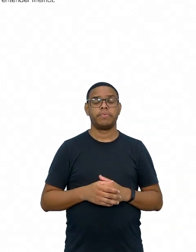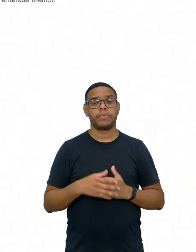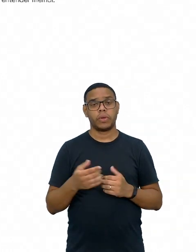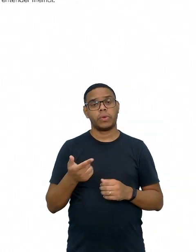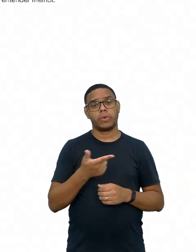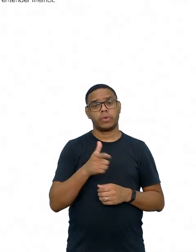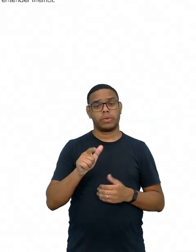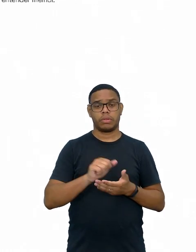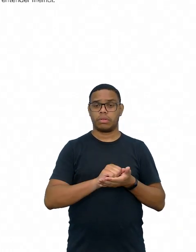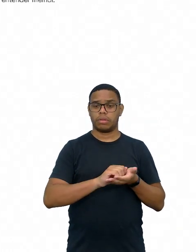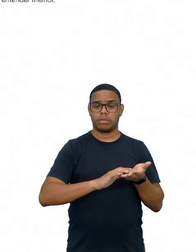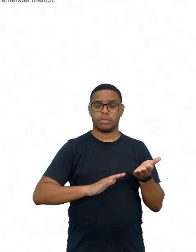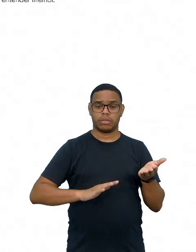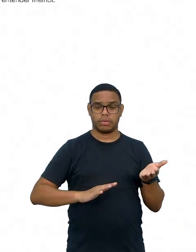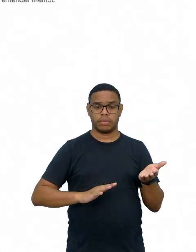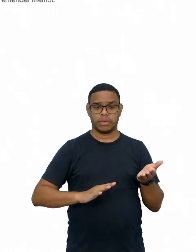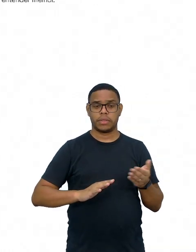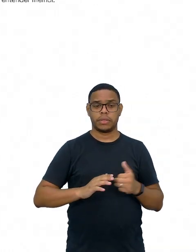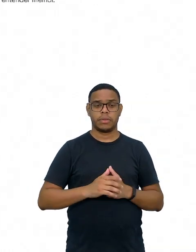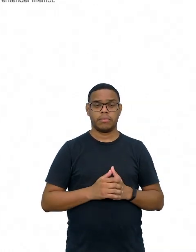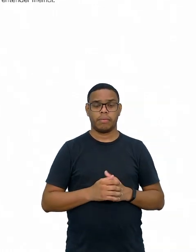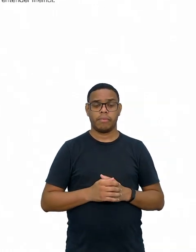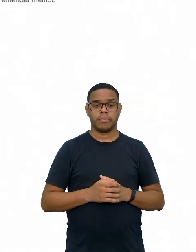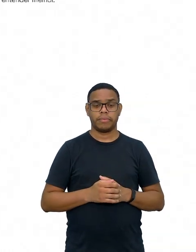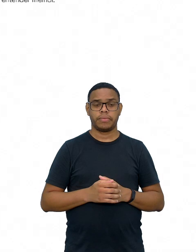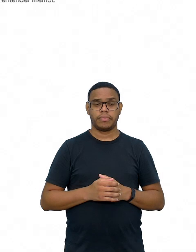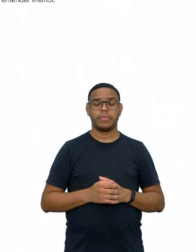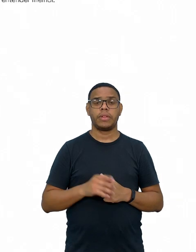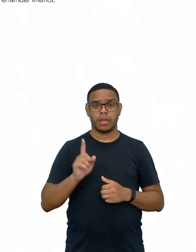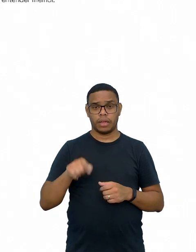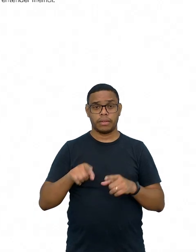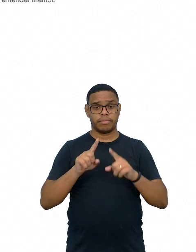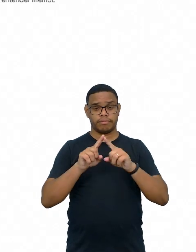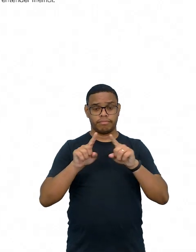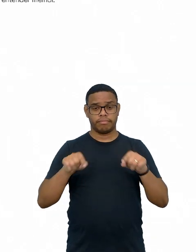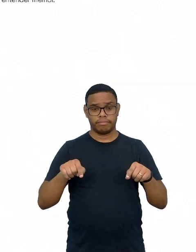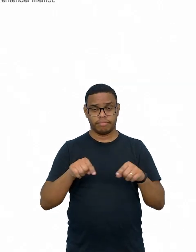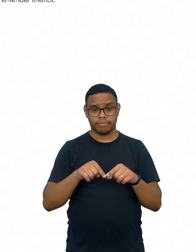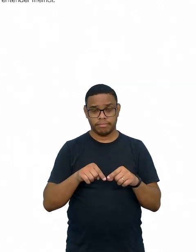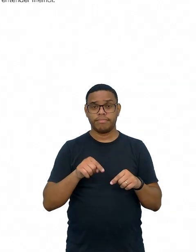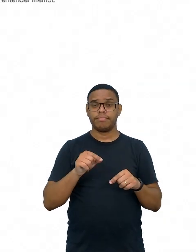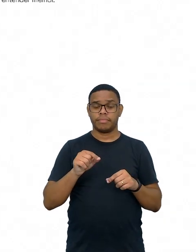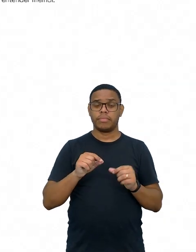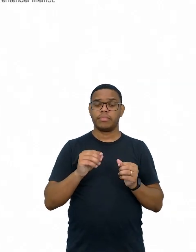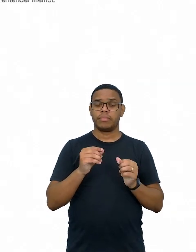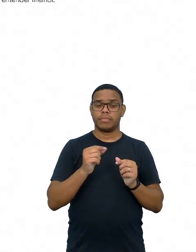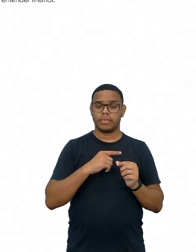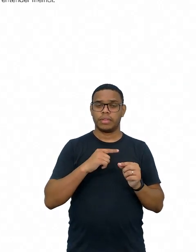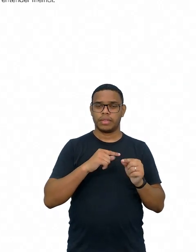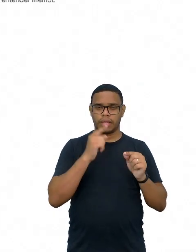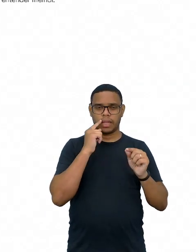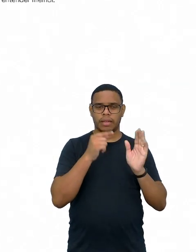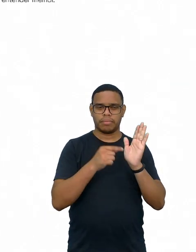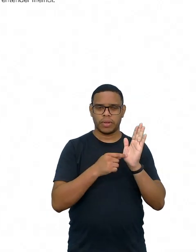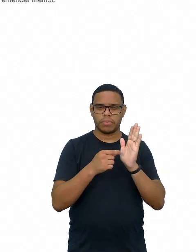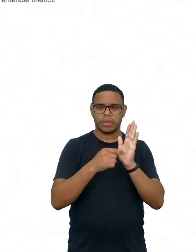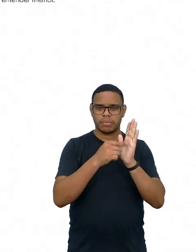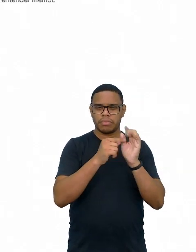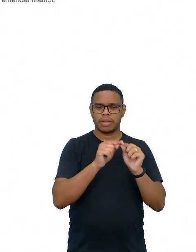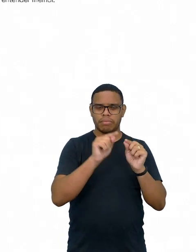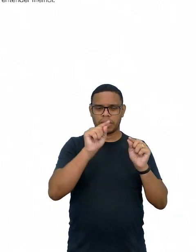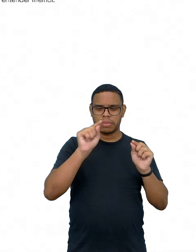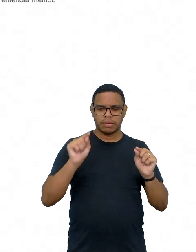atividade, ela é um triângulo, que ele coloca os pontos,